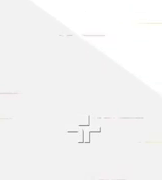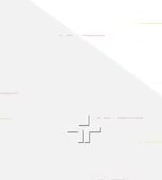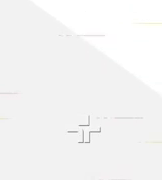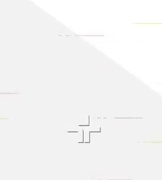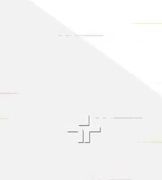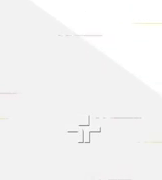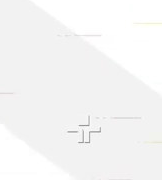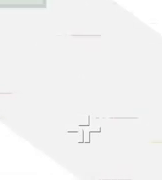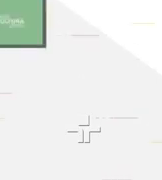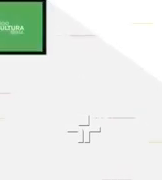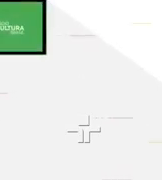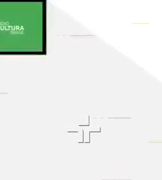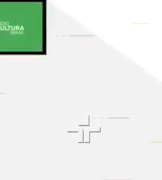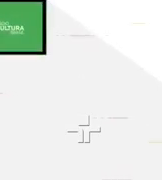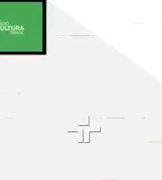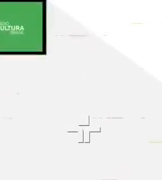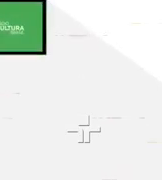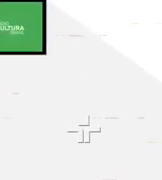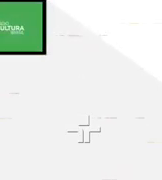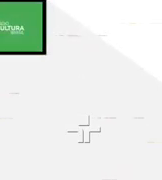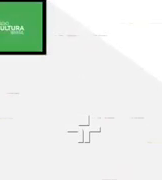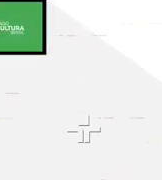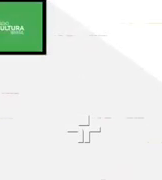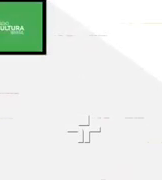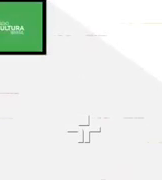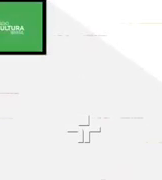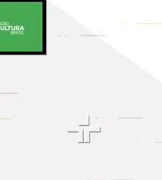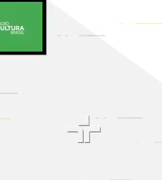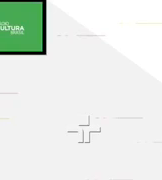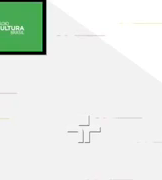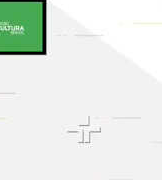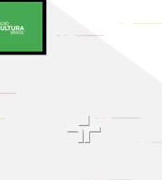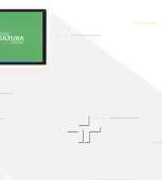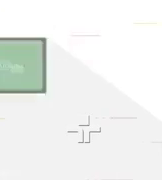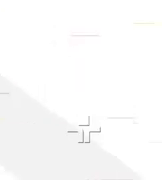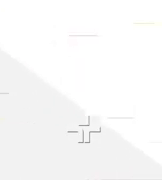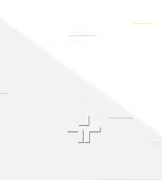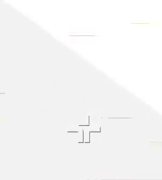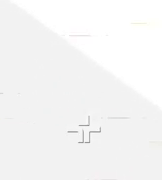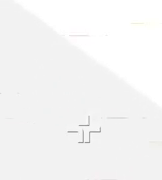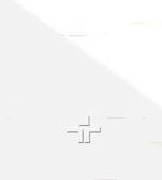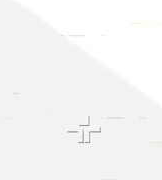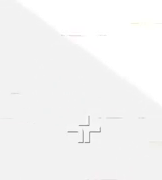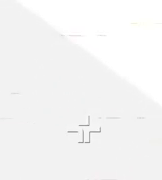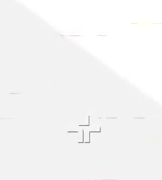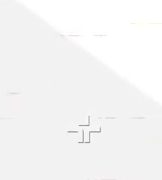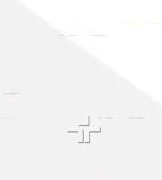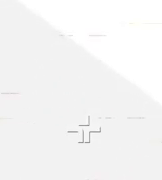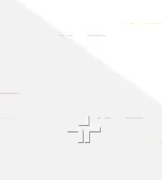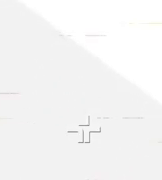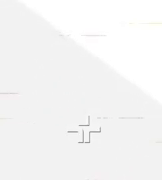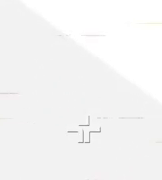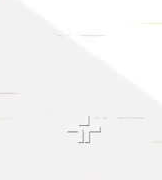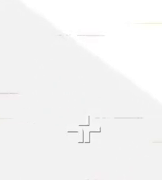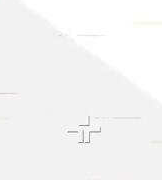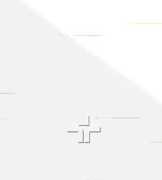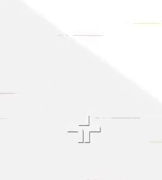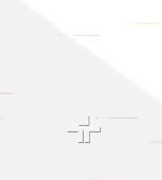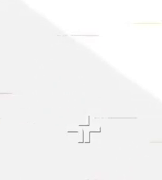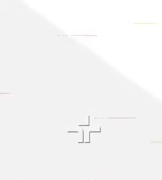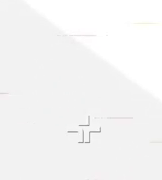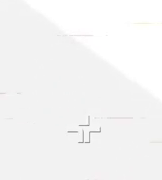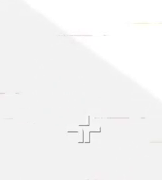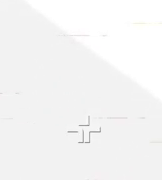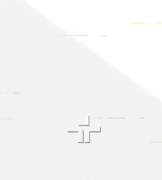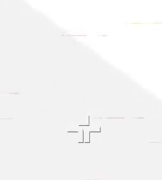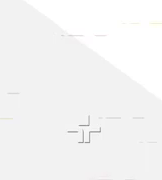e comentários, além de ouvir as rádios Cultura FM e Cultura Brasil. Para baixar o aplicativo é muito